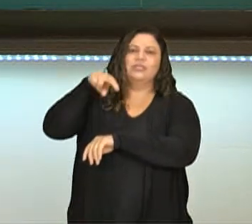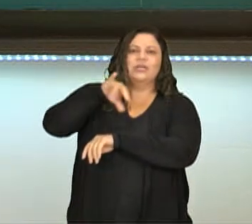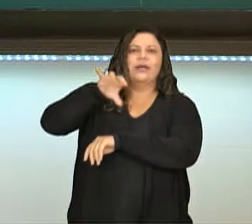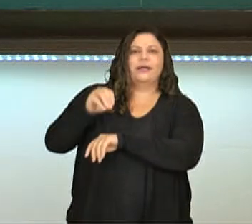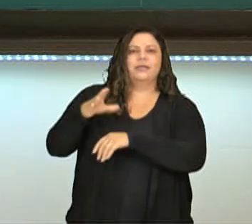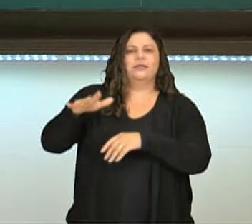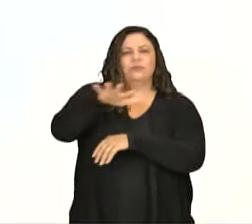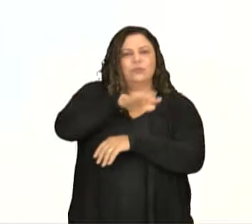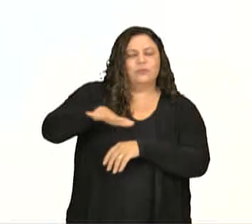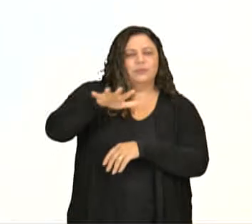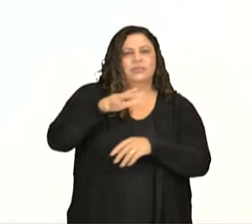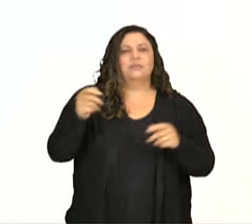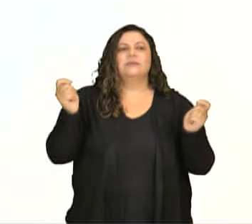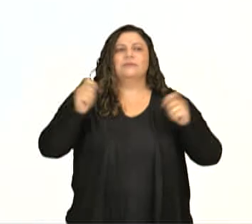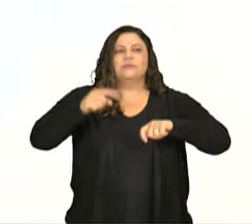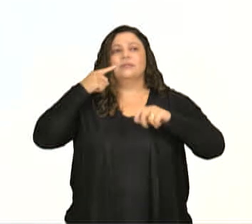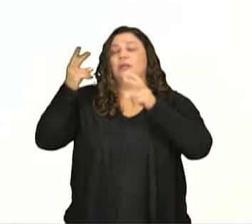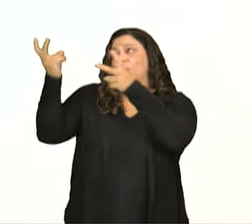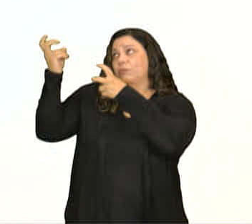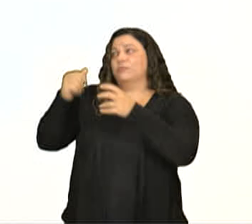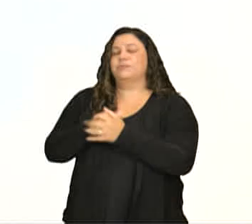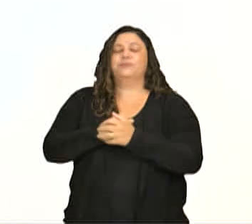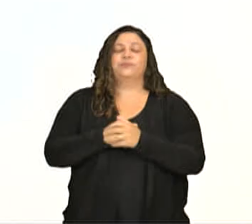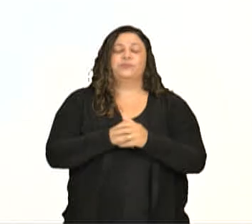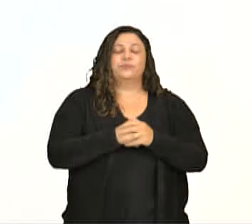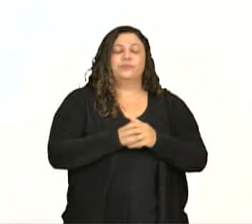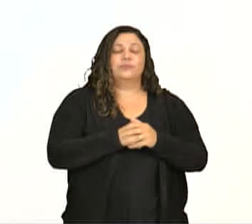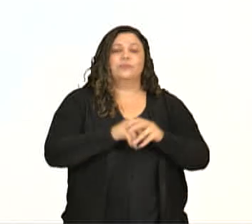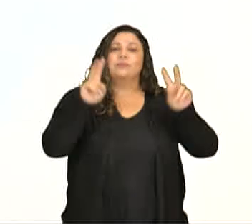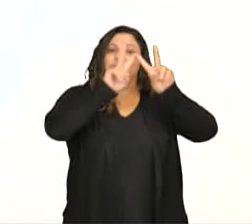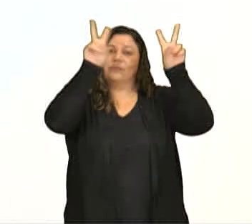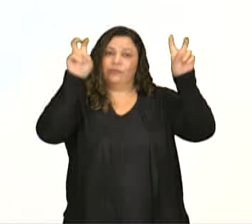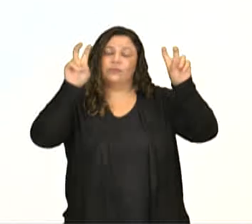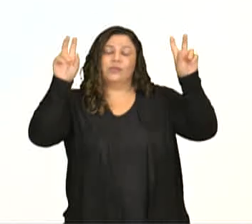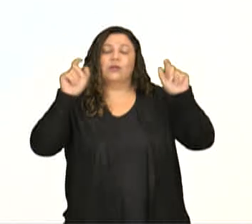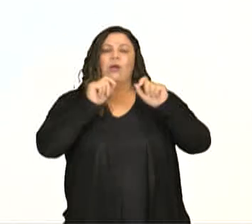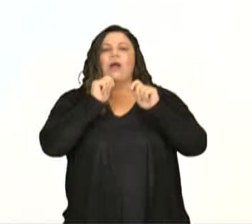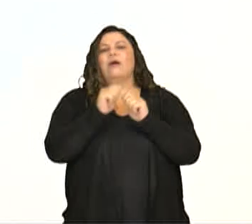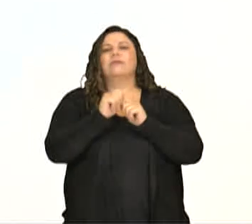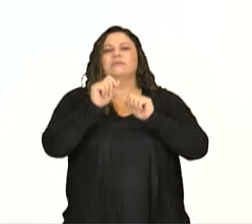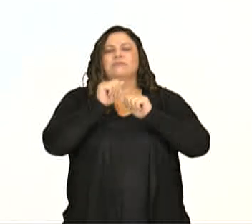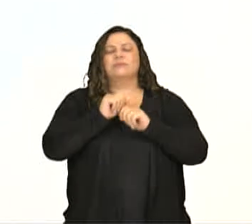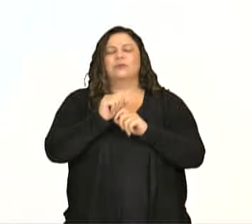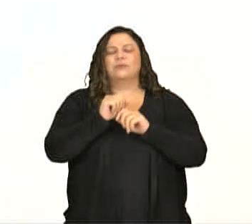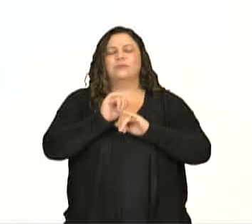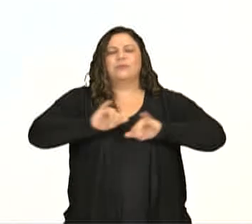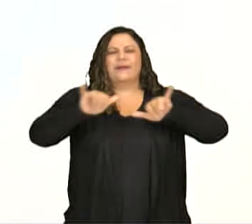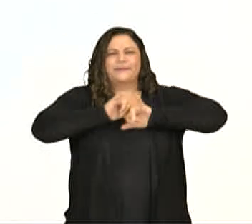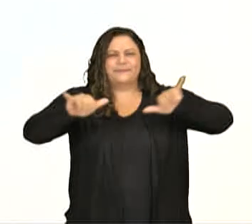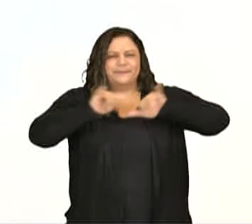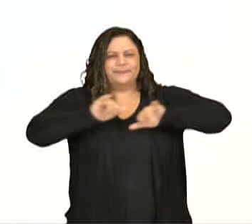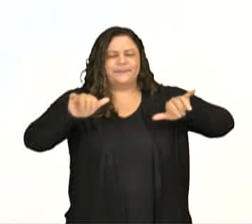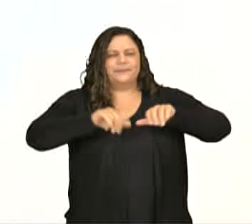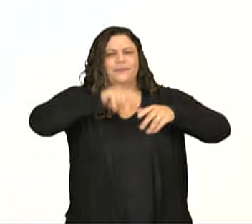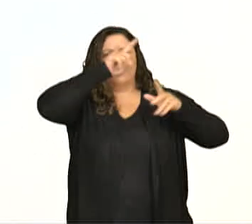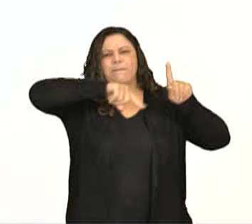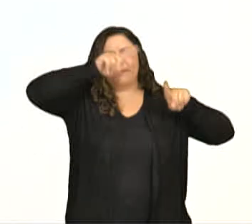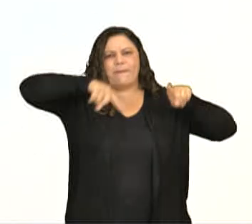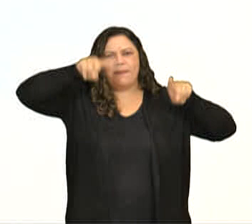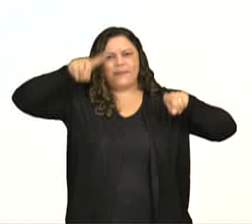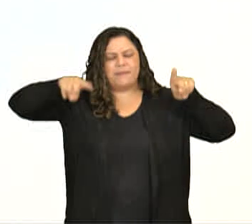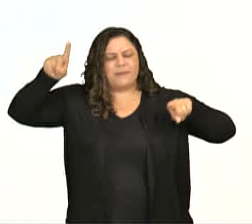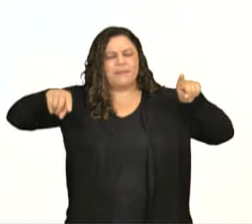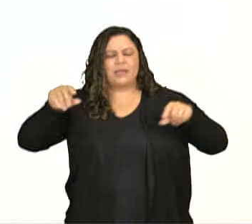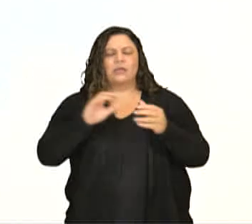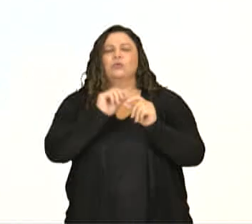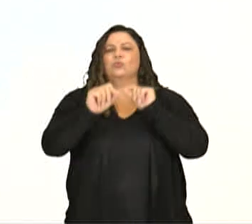Uma reportagem do Estadão sobre o coronavírus. Então vamos lá, gente. Variantes do coronavírus. Entenda como ocorrem as mutações